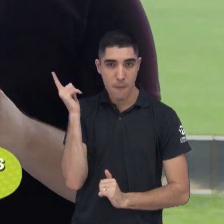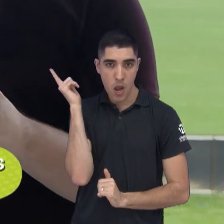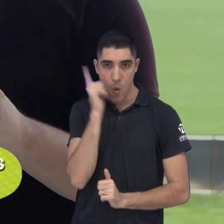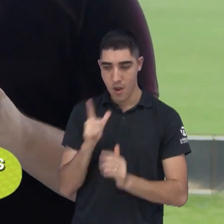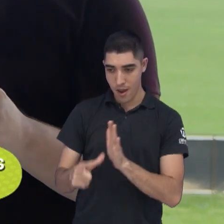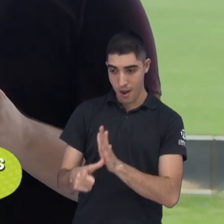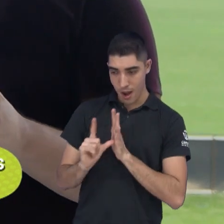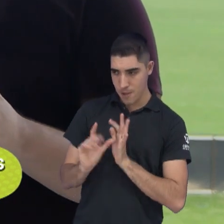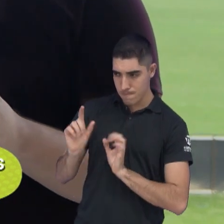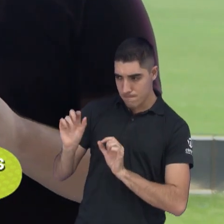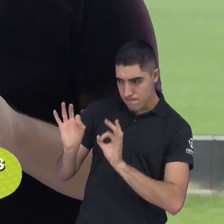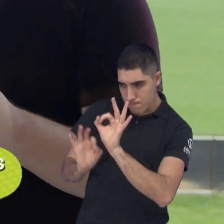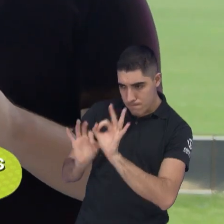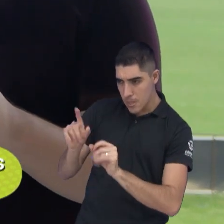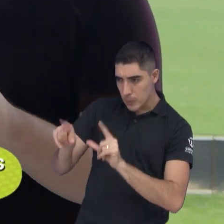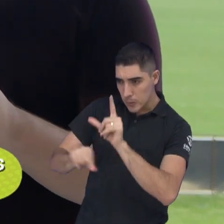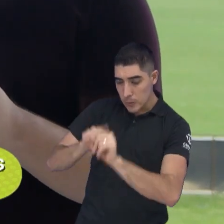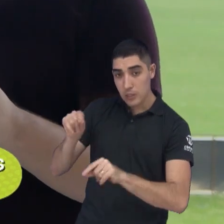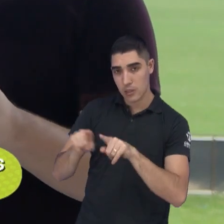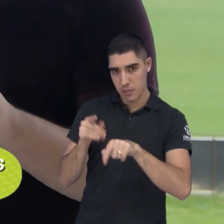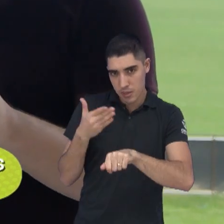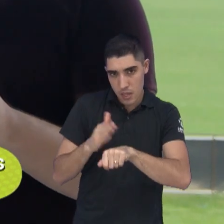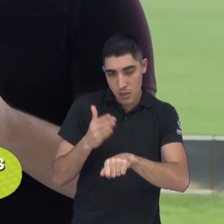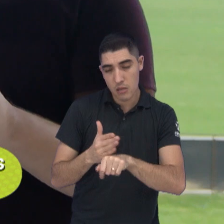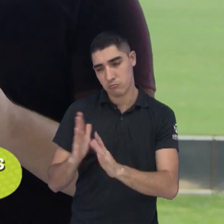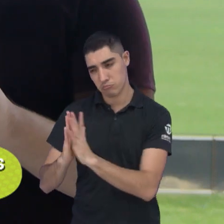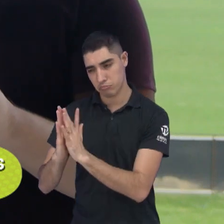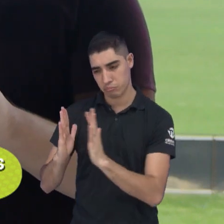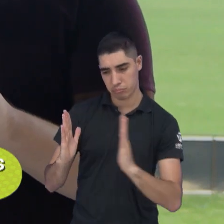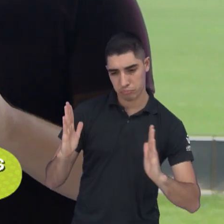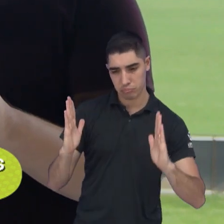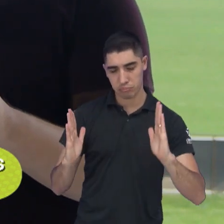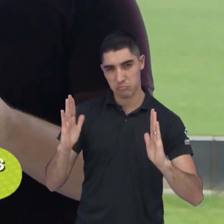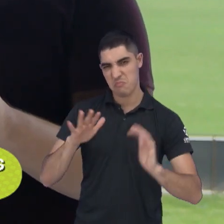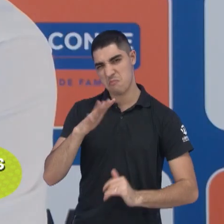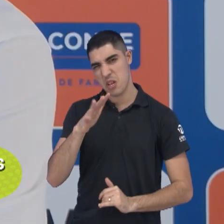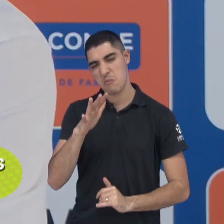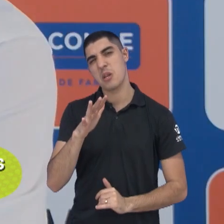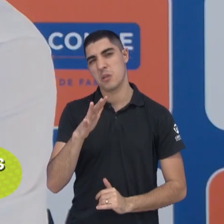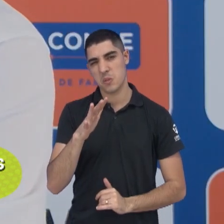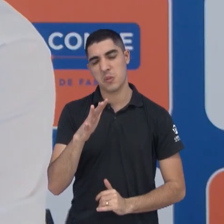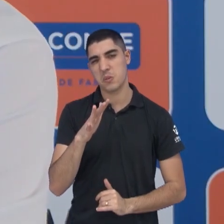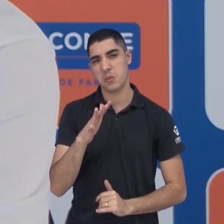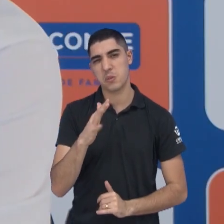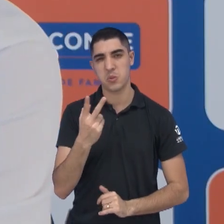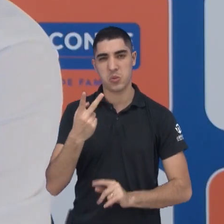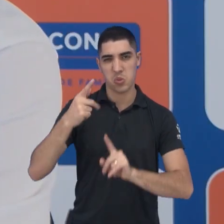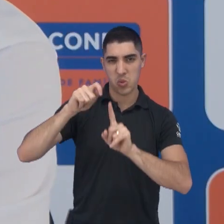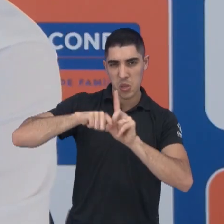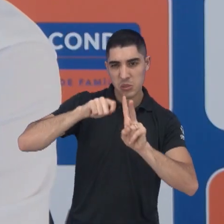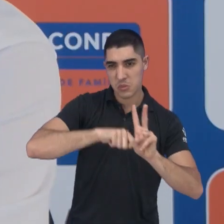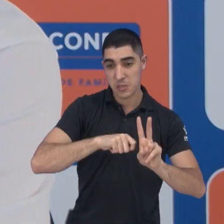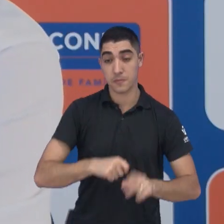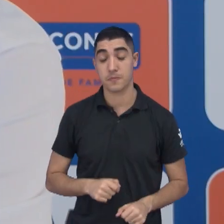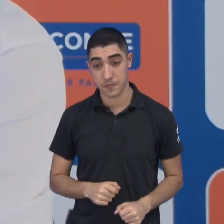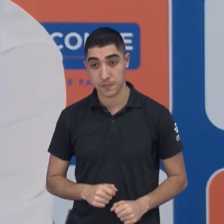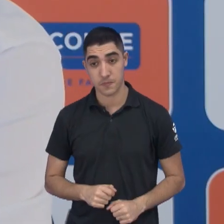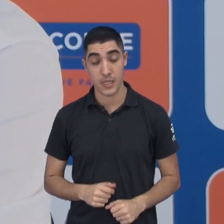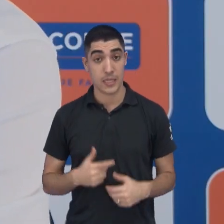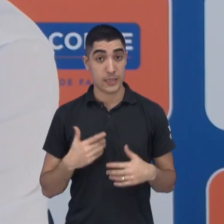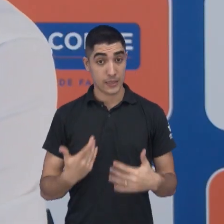treinamentos visando o começo do campeonato é de um tempo mais ou menos de 60 dias. É uma reformulação. Nós vamos